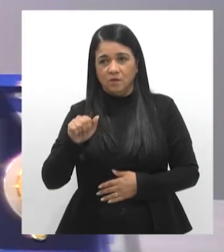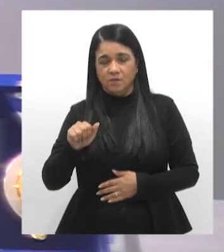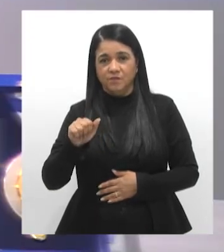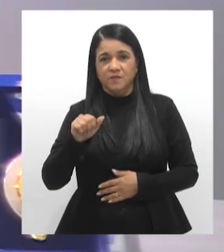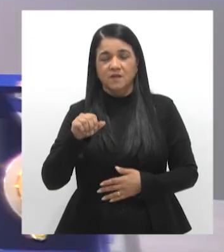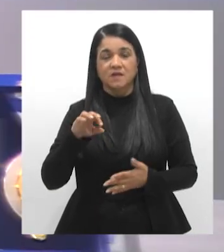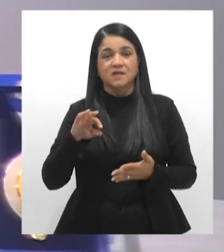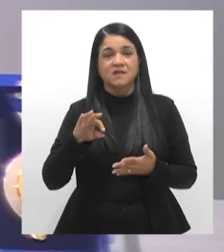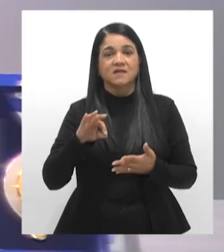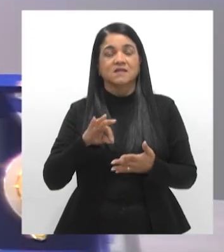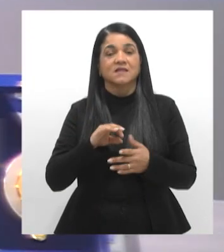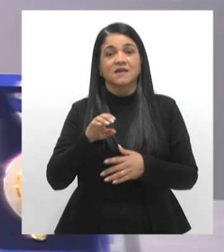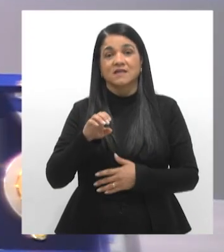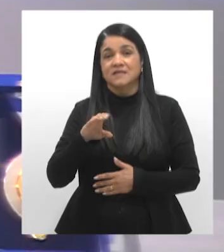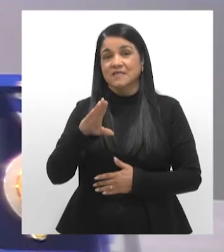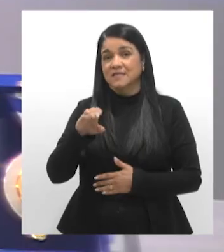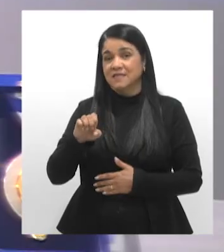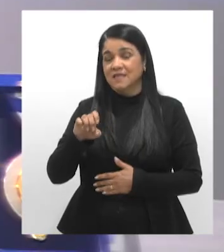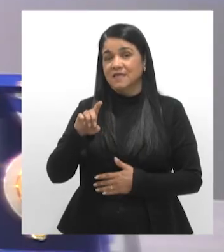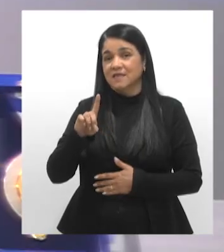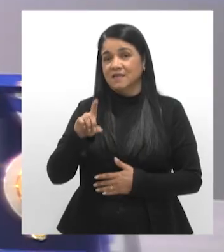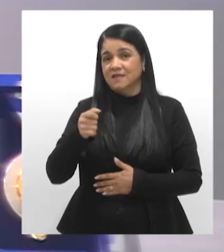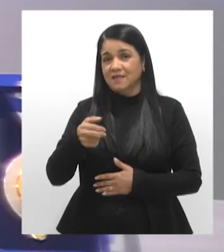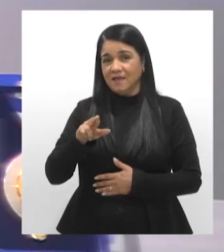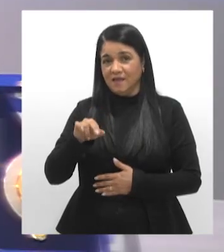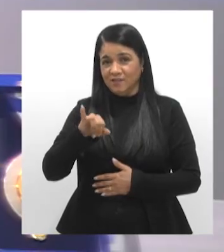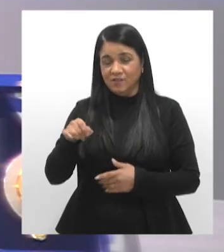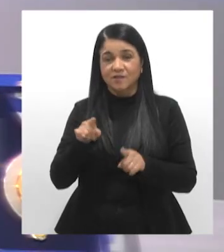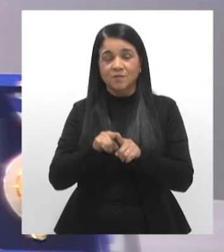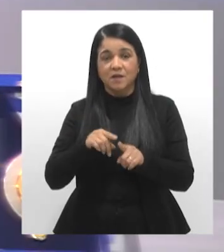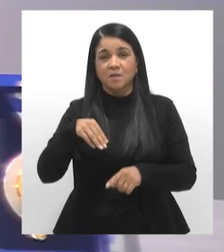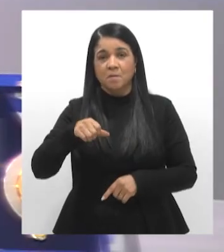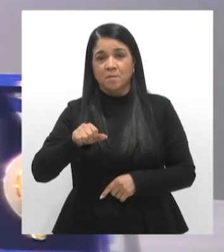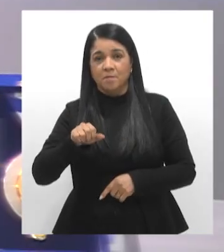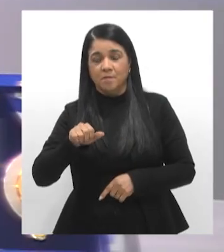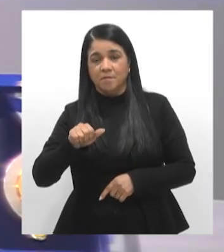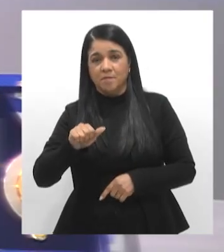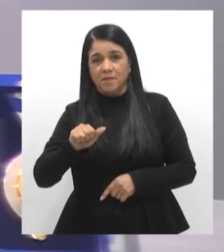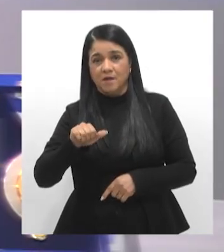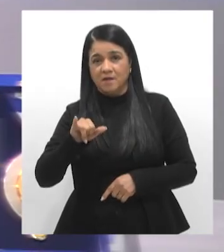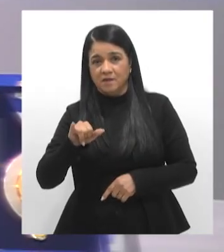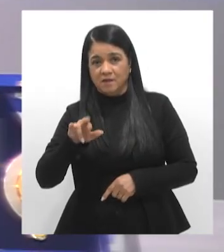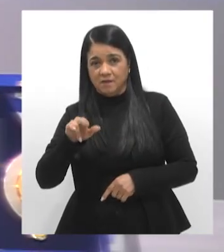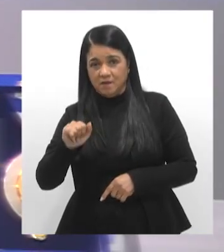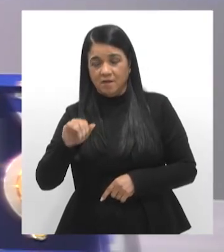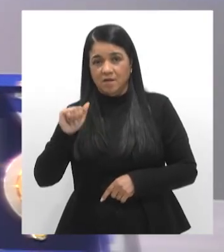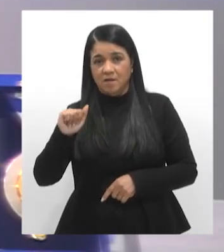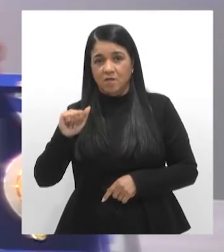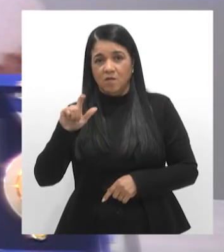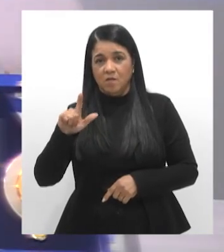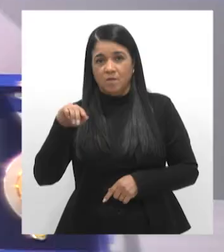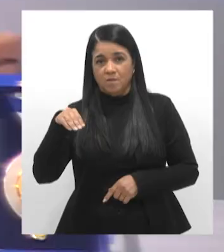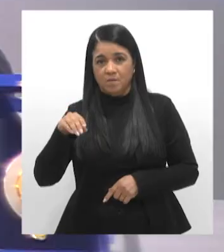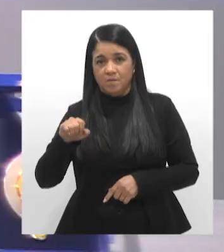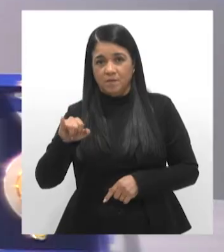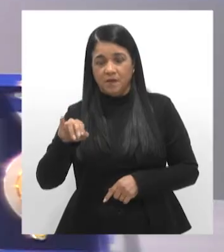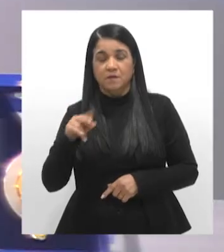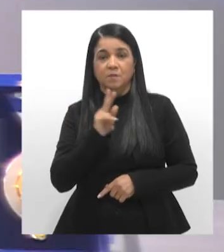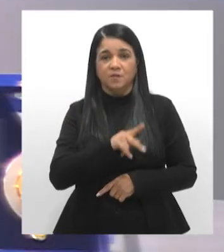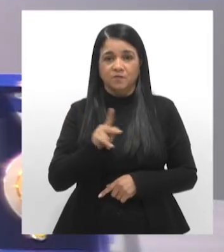ELERJ, e da Maíra Almeida, também professora da